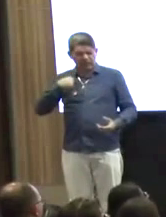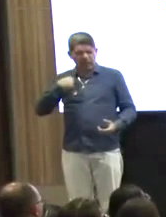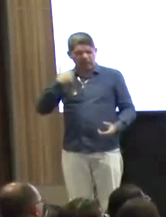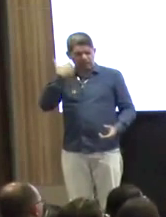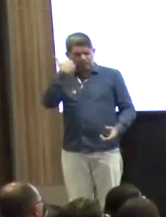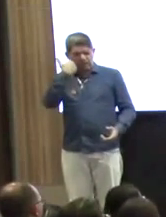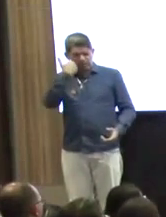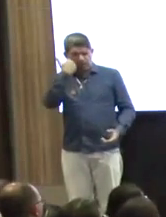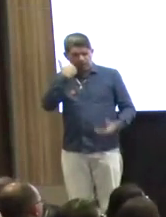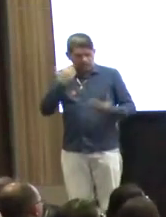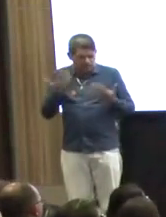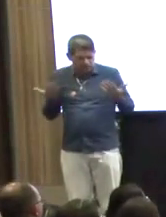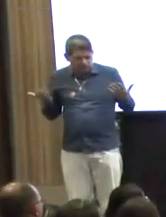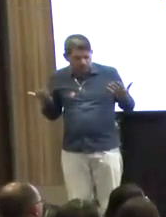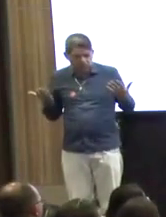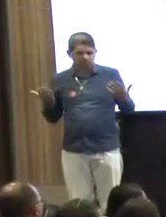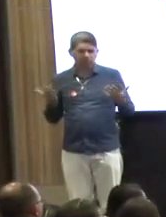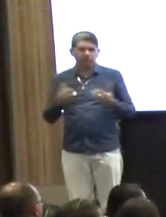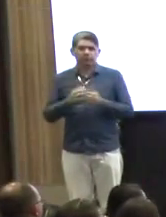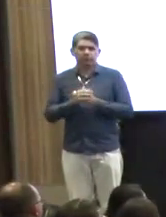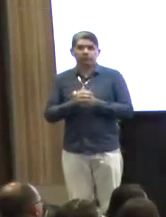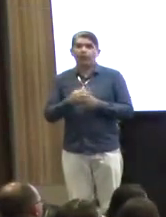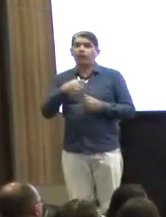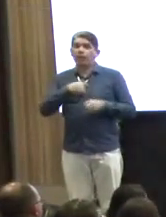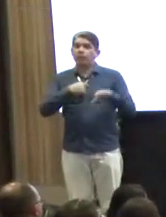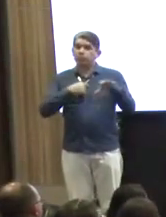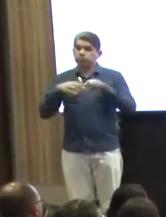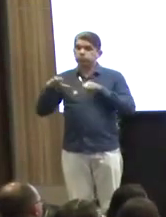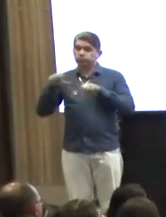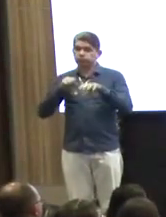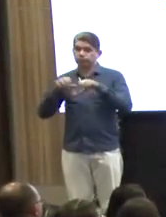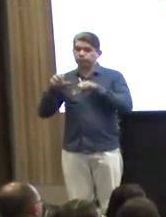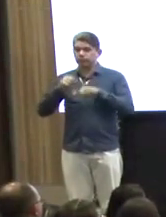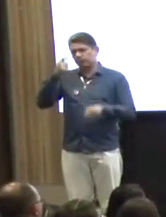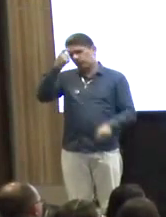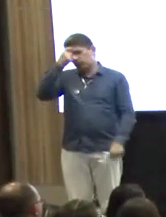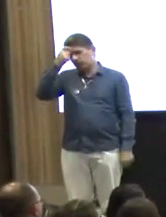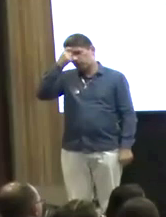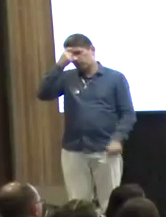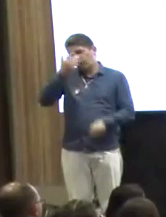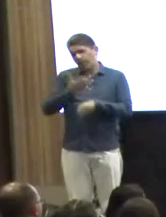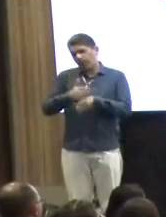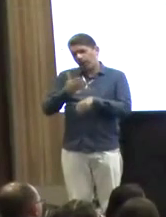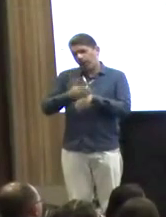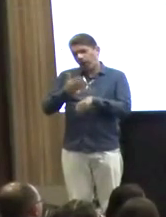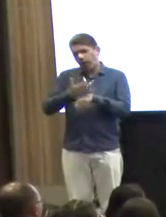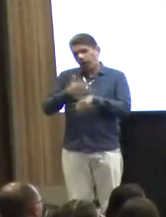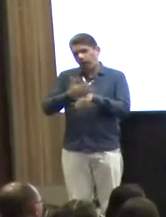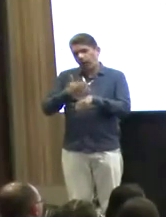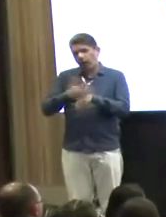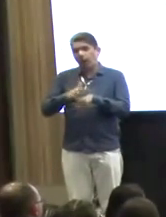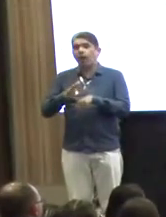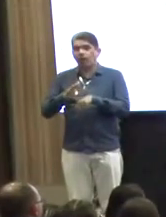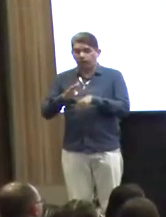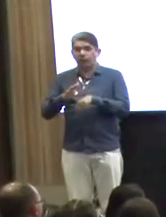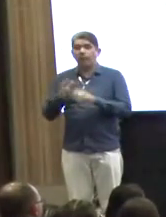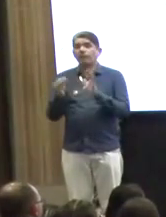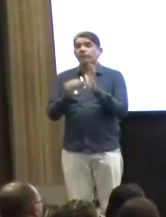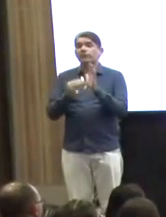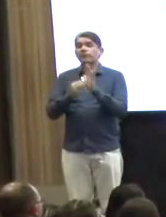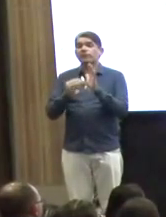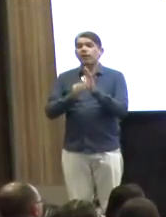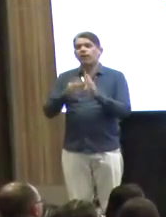Né? Ora, eu adquiri uma consciência prática, né? Sem ter uma consciência discursiva sobre isso.